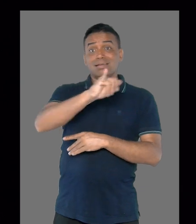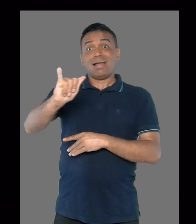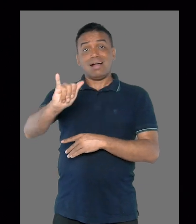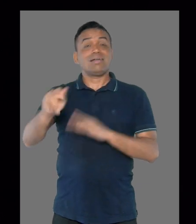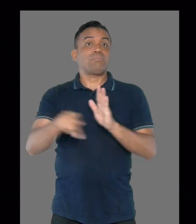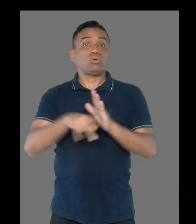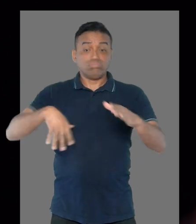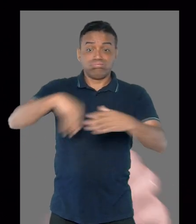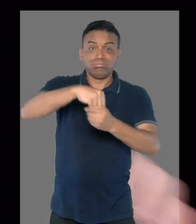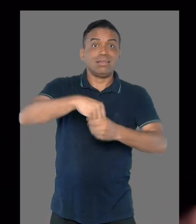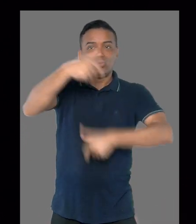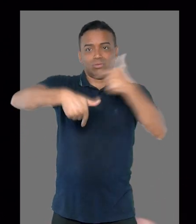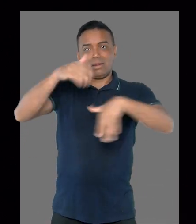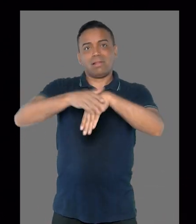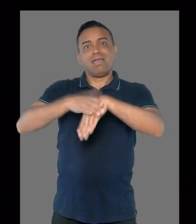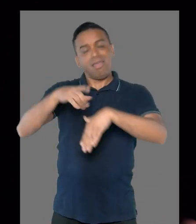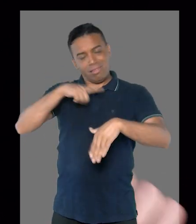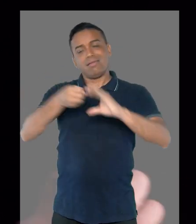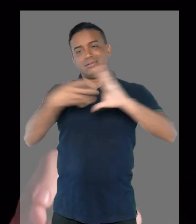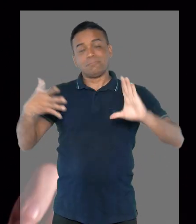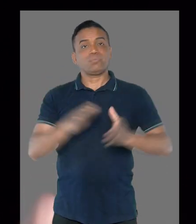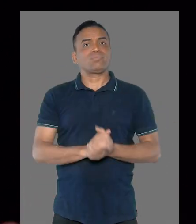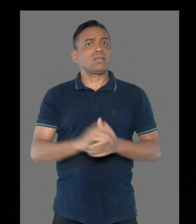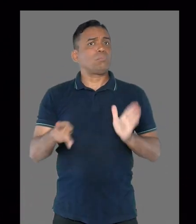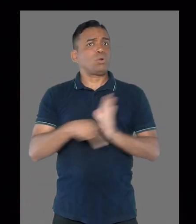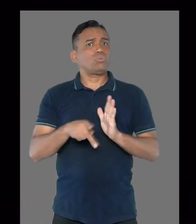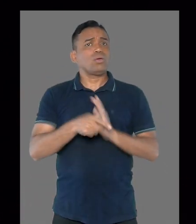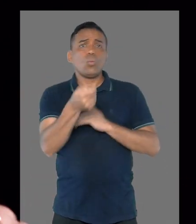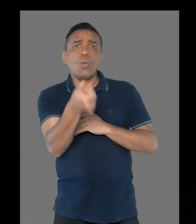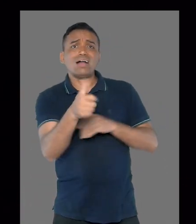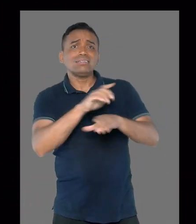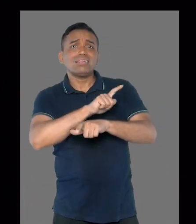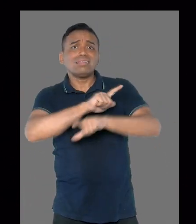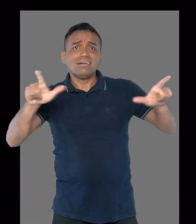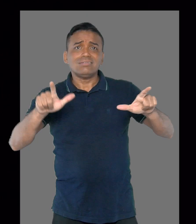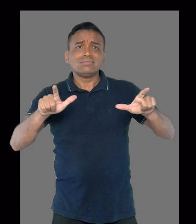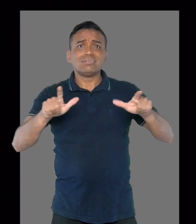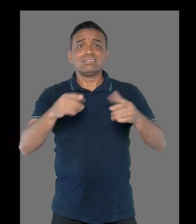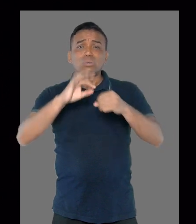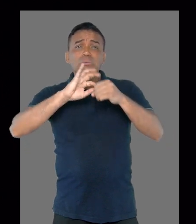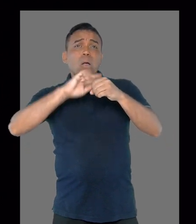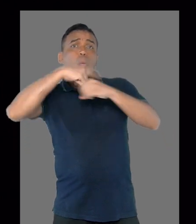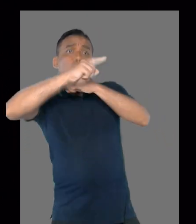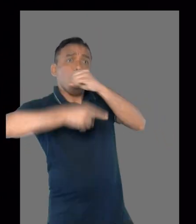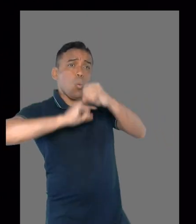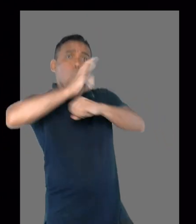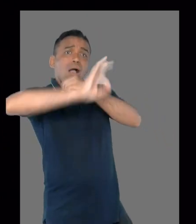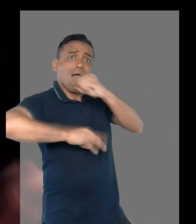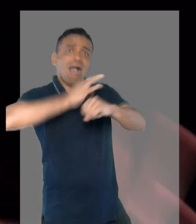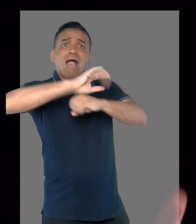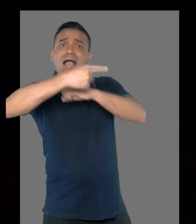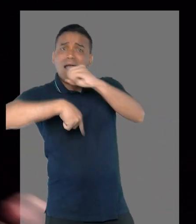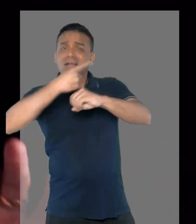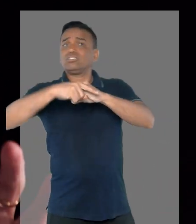chega muito na obra dele. Uma outra questão fundamental na obra dele é o quase nada. Assim, é um átomo, um mínimo. Assim.